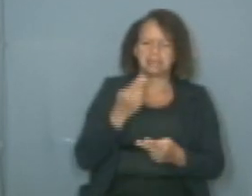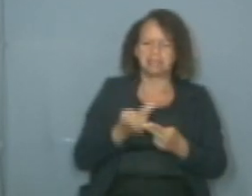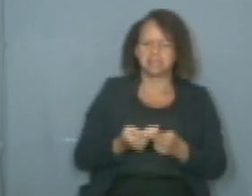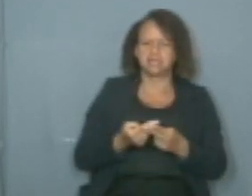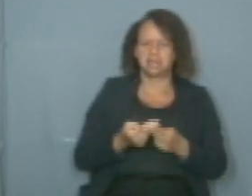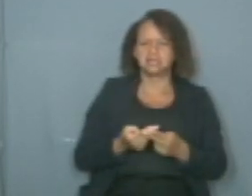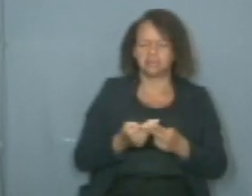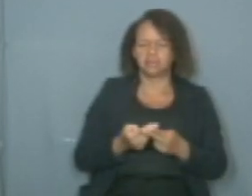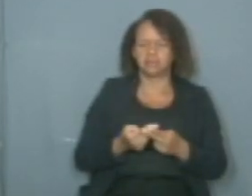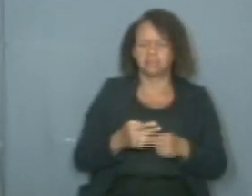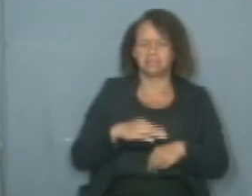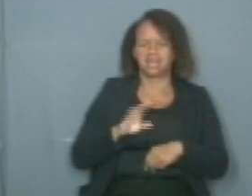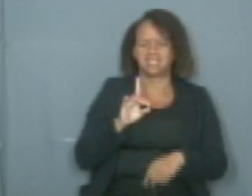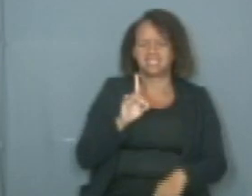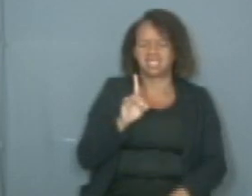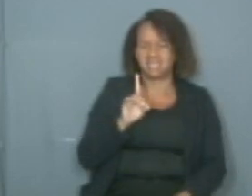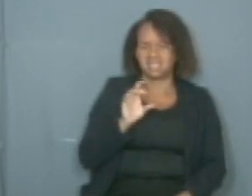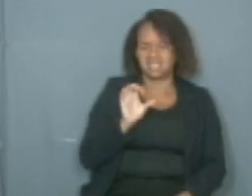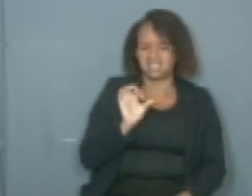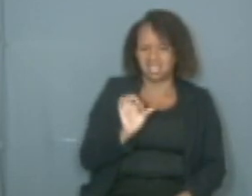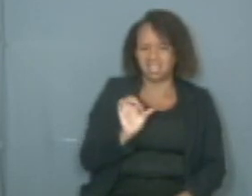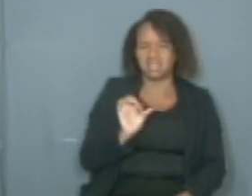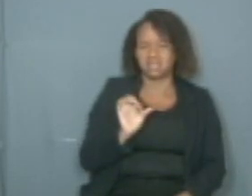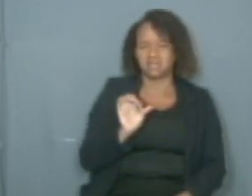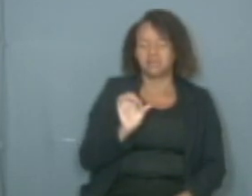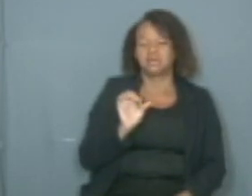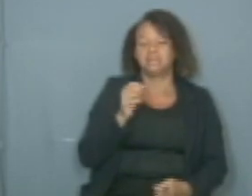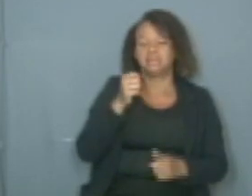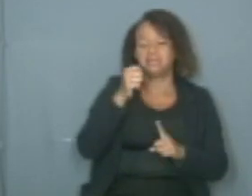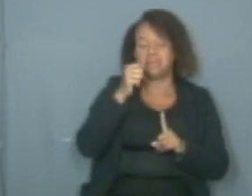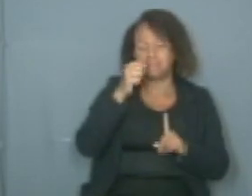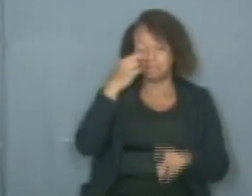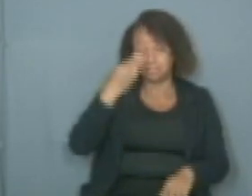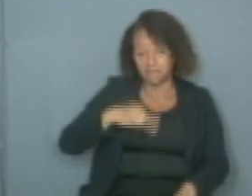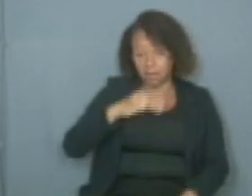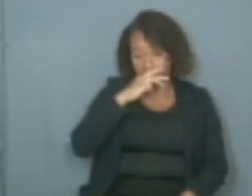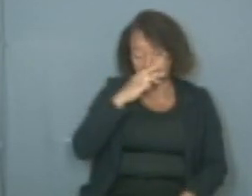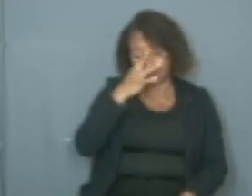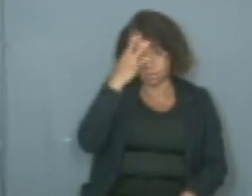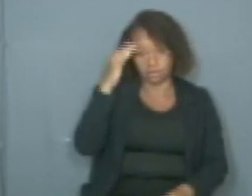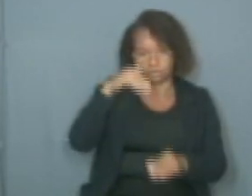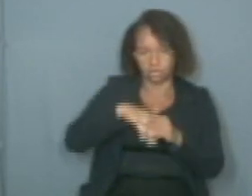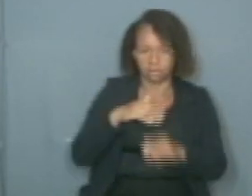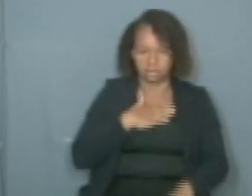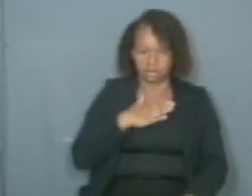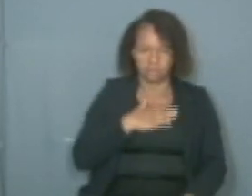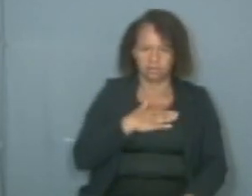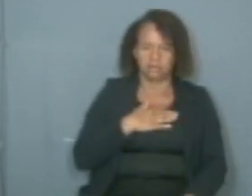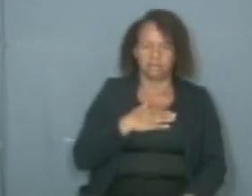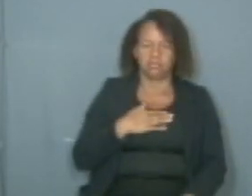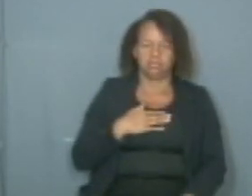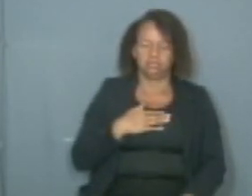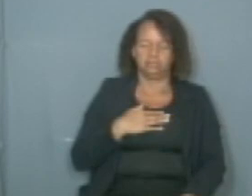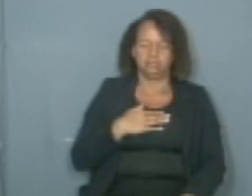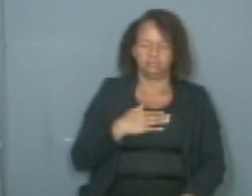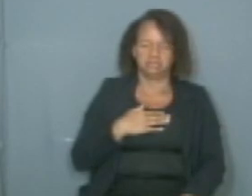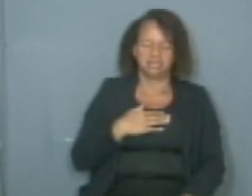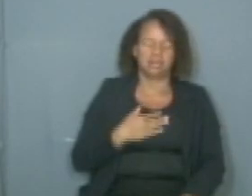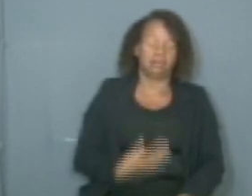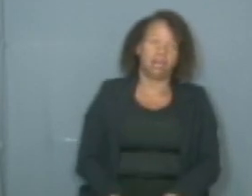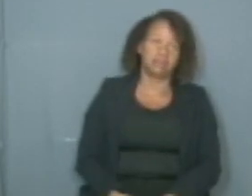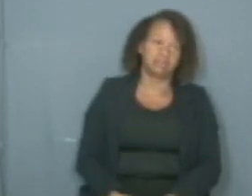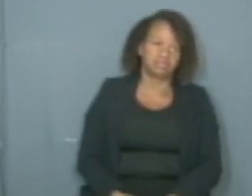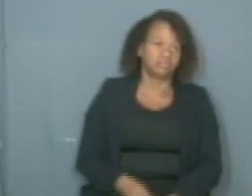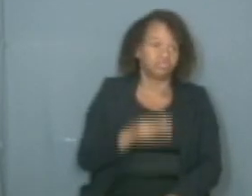presidente? Porque mais de 16 mil pessoas confiaram na minha pessoa para estar fazendo esse serviço. E a gente não vai estar mais se